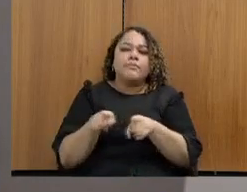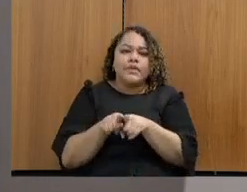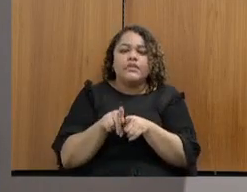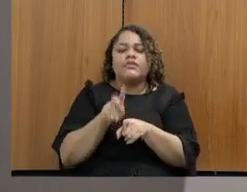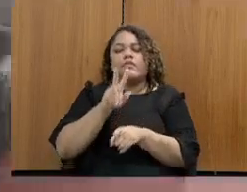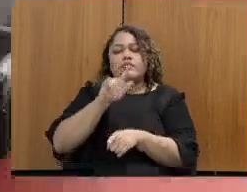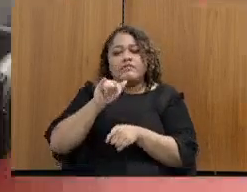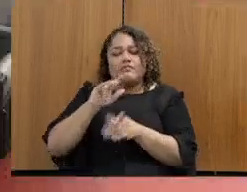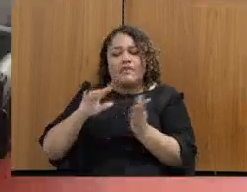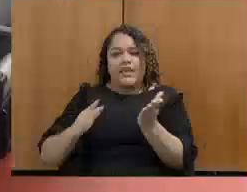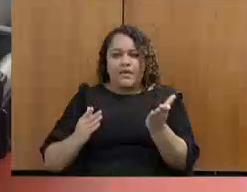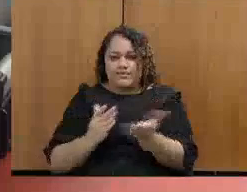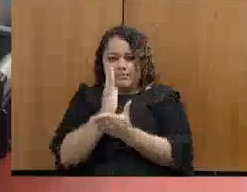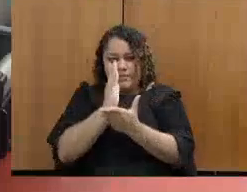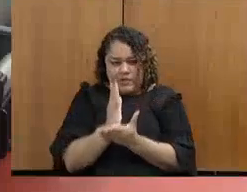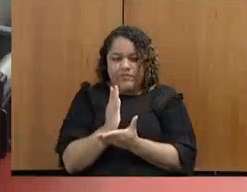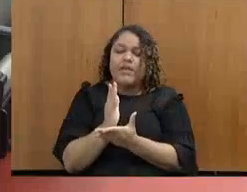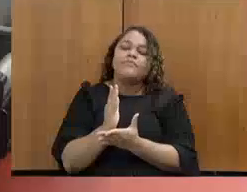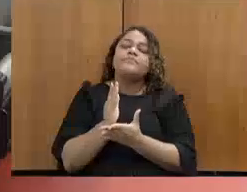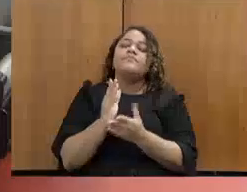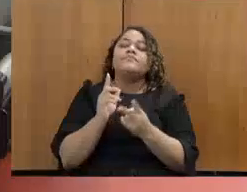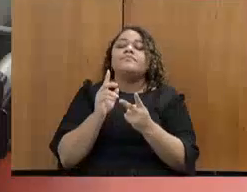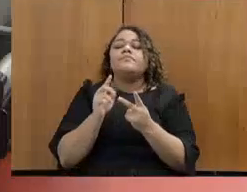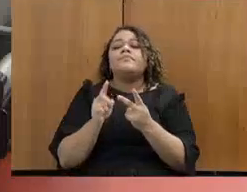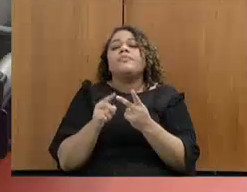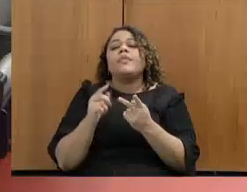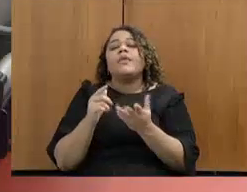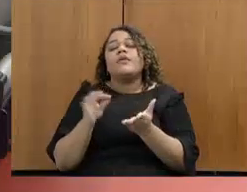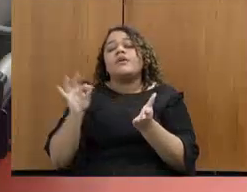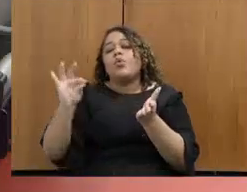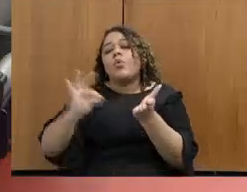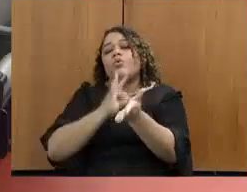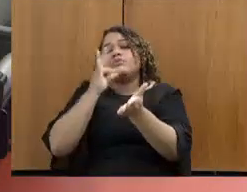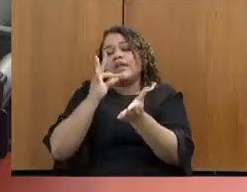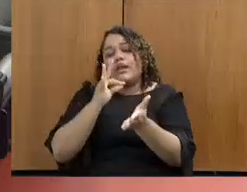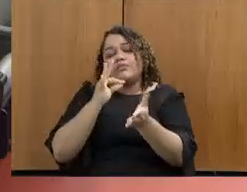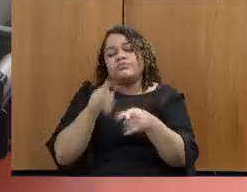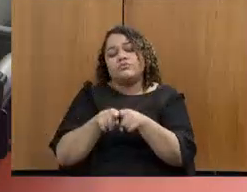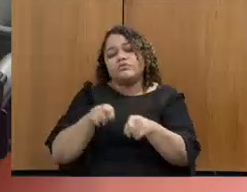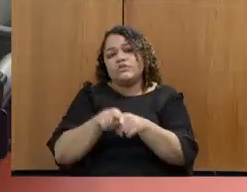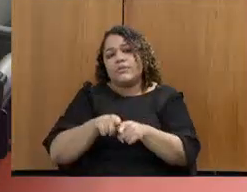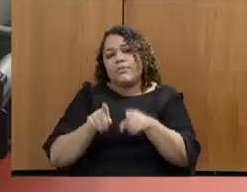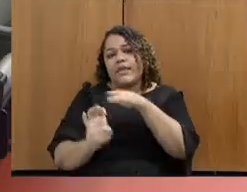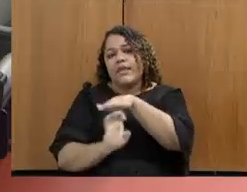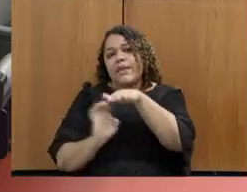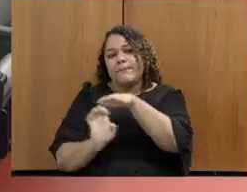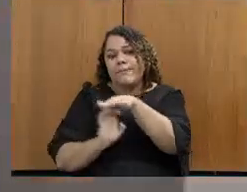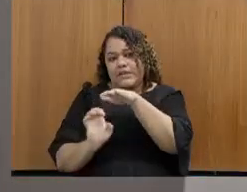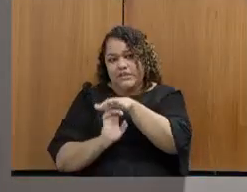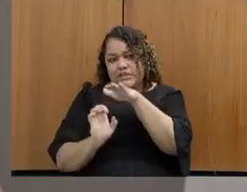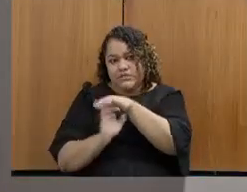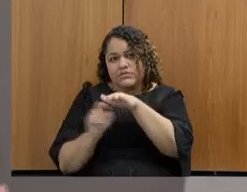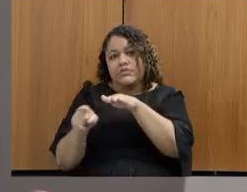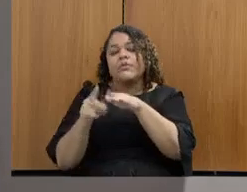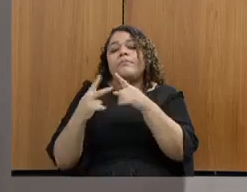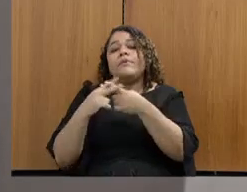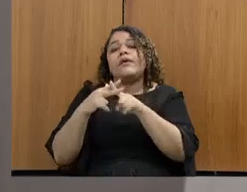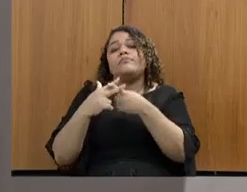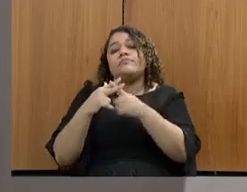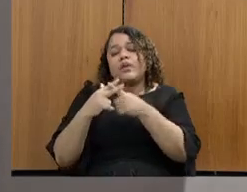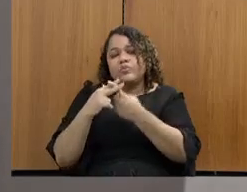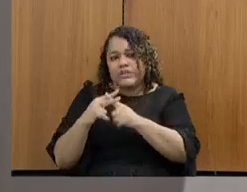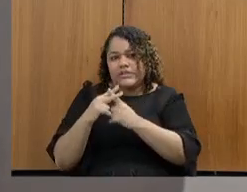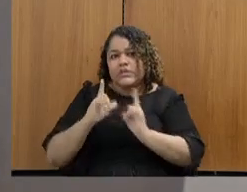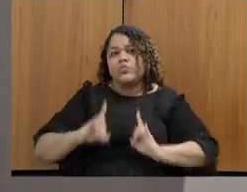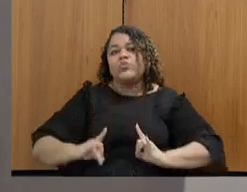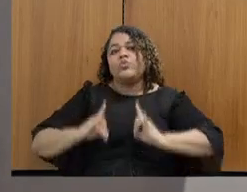para a contratação também é de empresa para manutenção predial nas unidades do